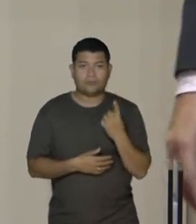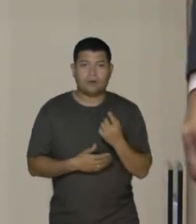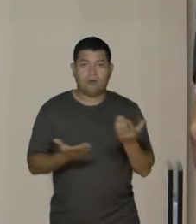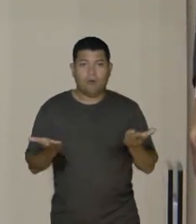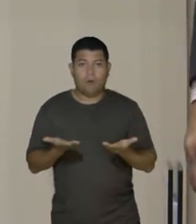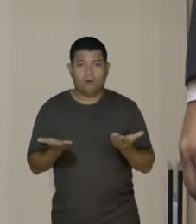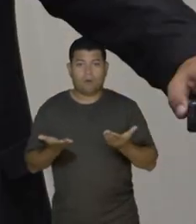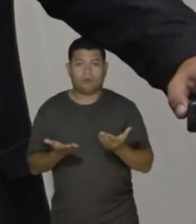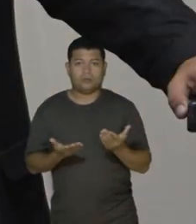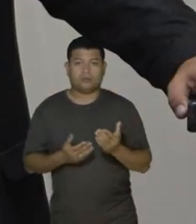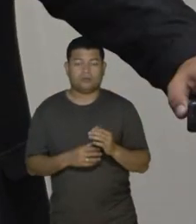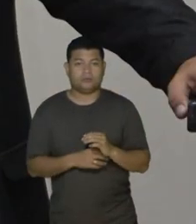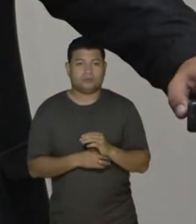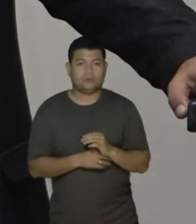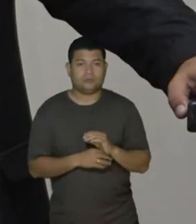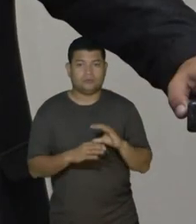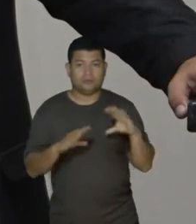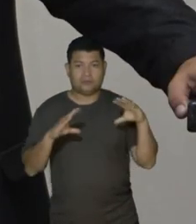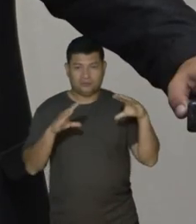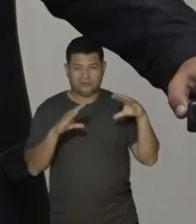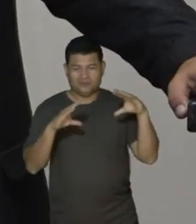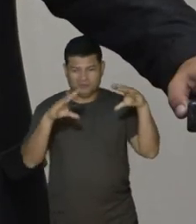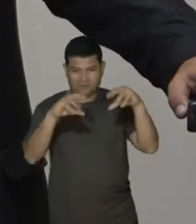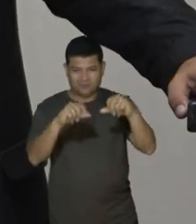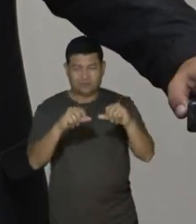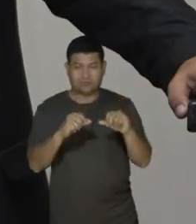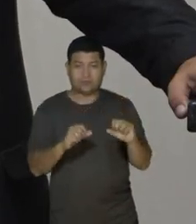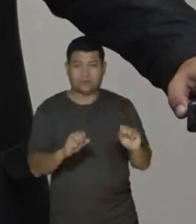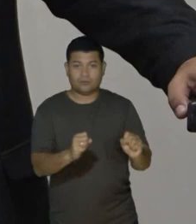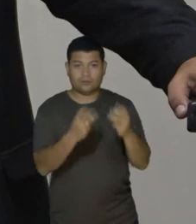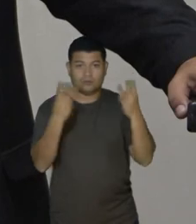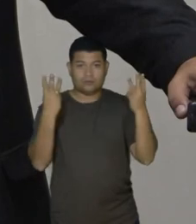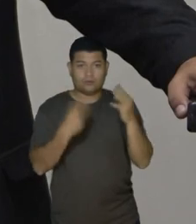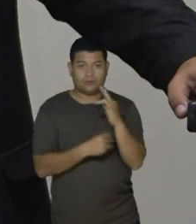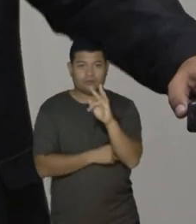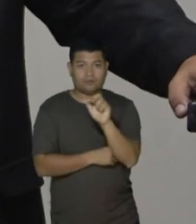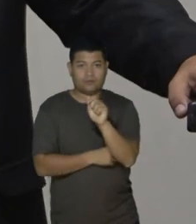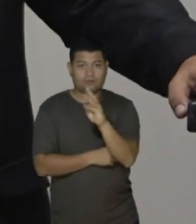num grande show, fazer o lançamento do Fabiano e Lima.